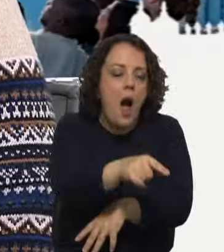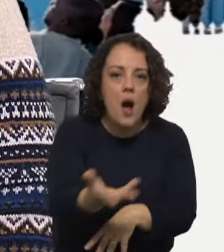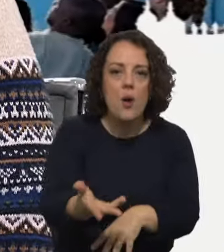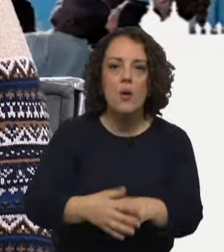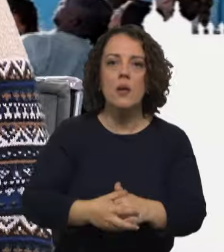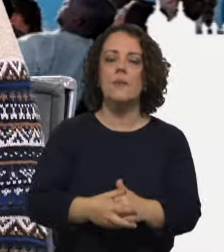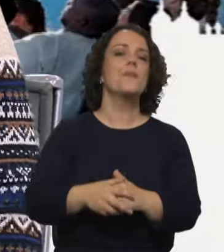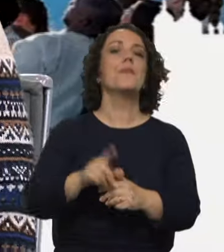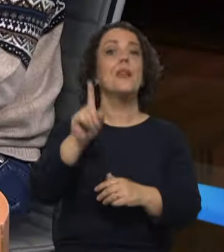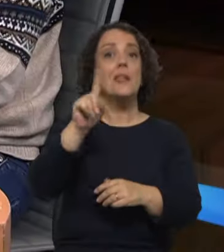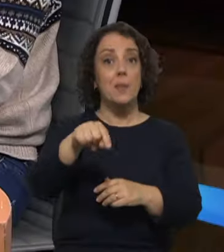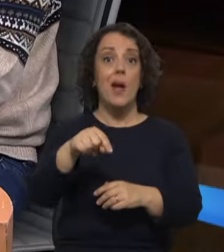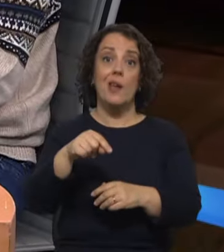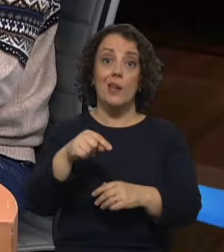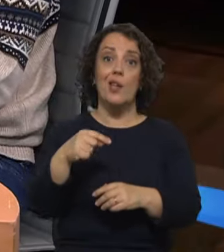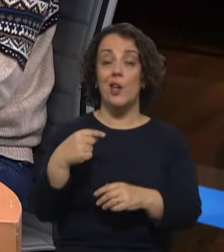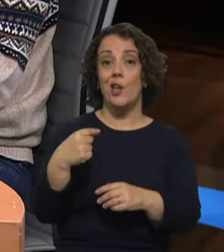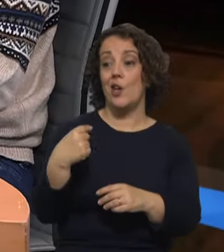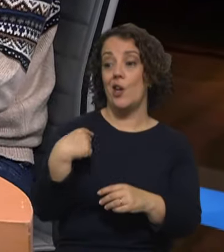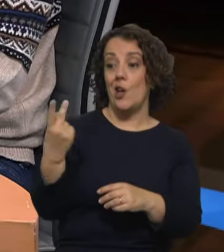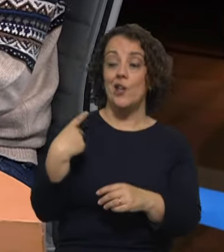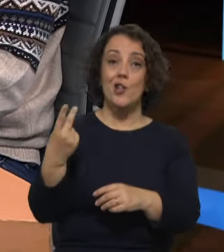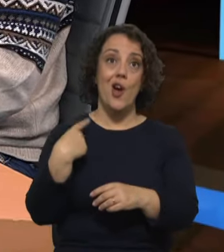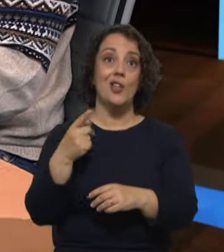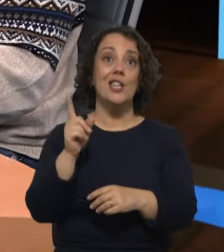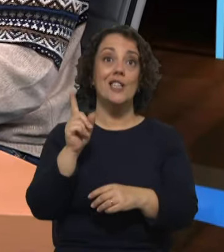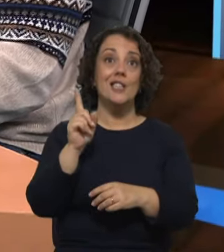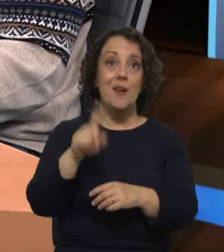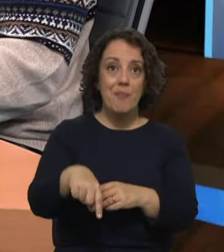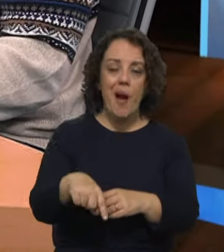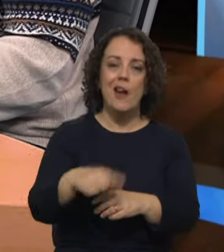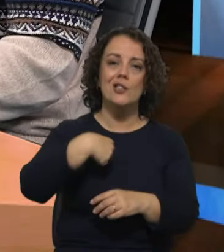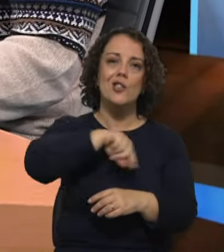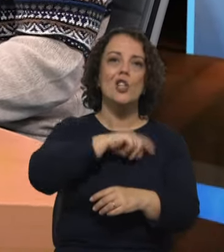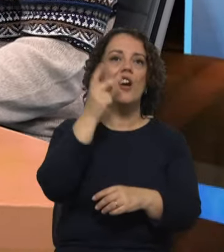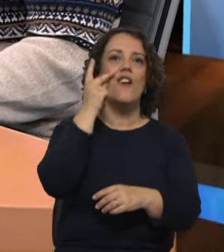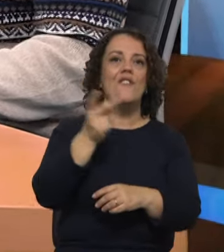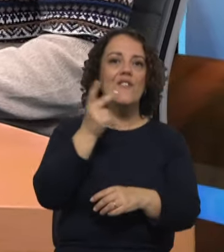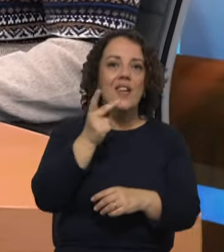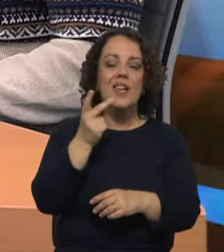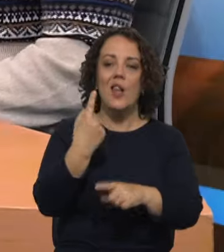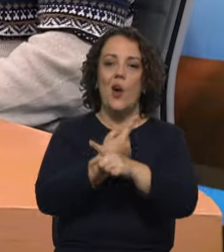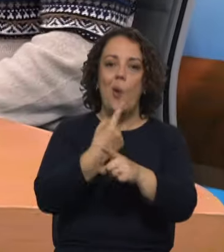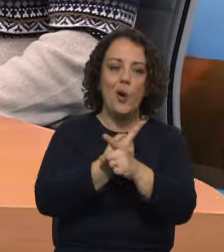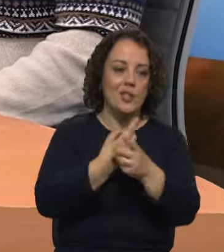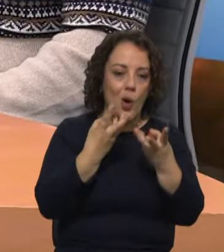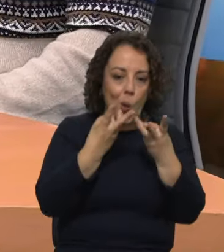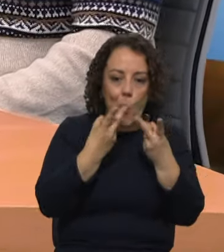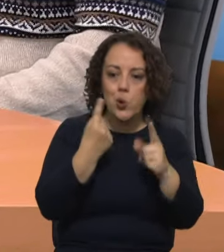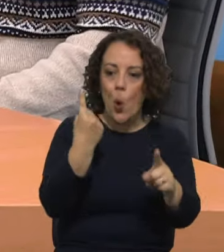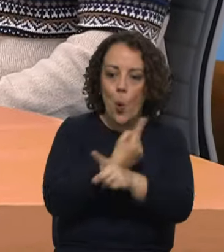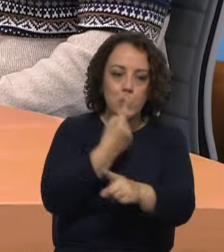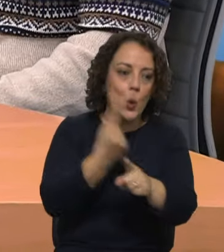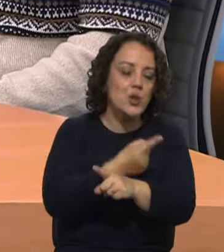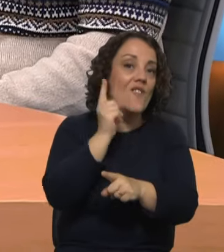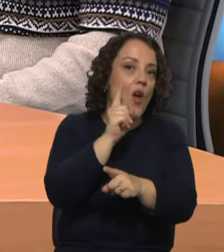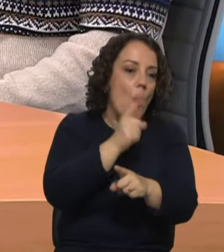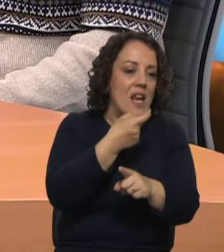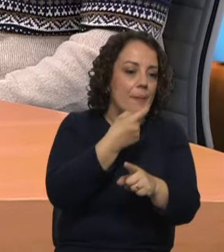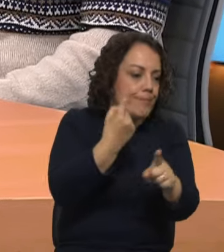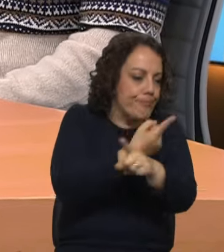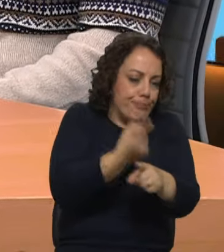quanto também nós dedicamos a nossa vida a contabilizar os bens materiais que conseguimos obter não é e nos distanciamos por completo